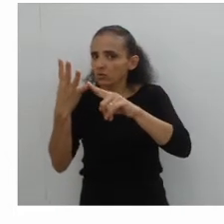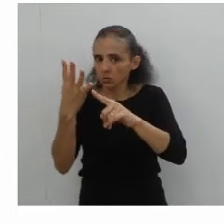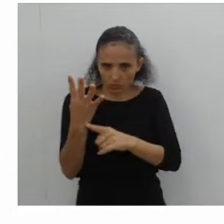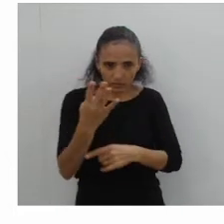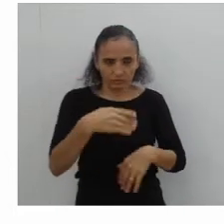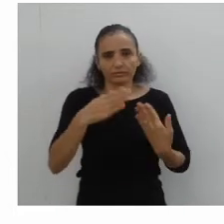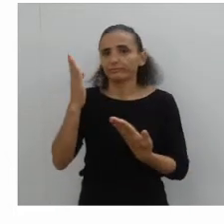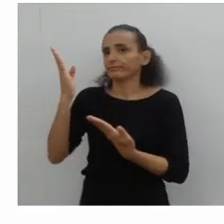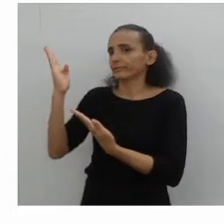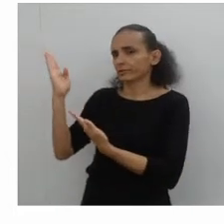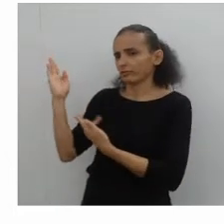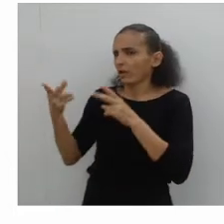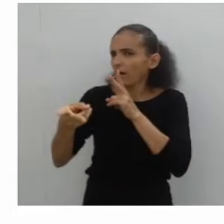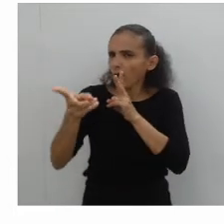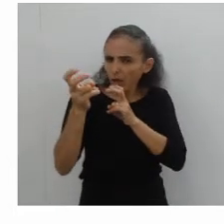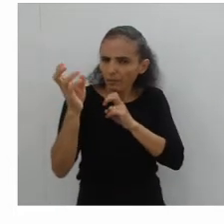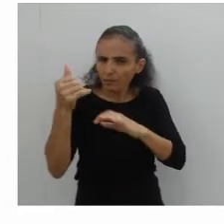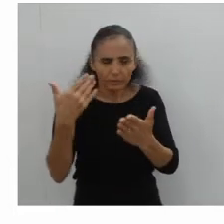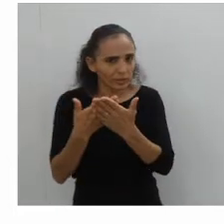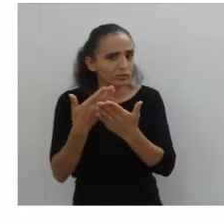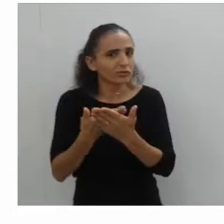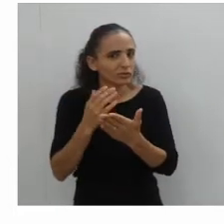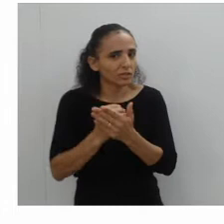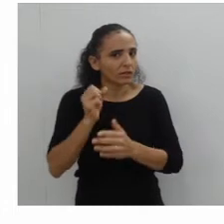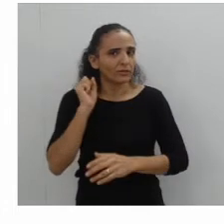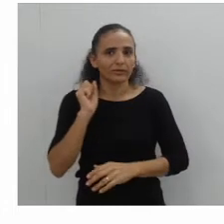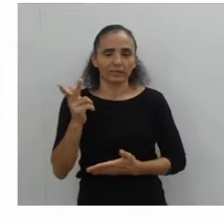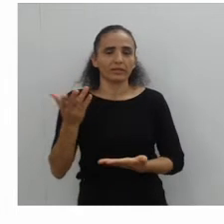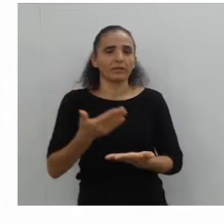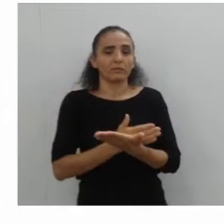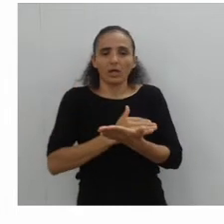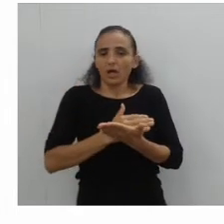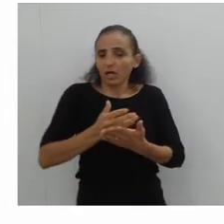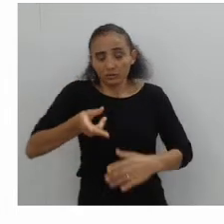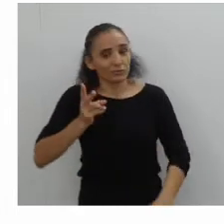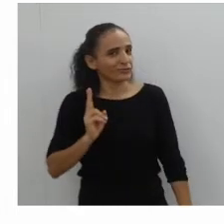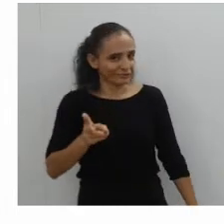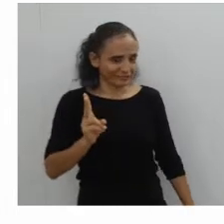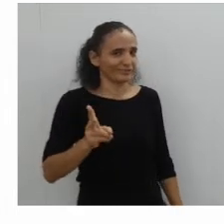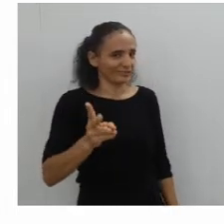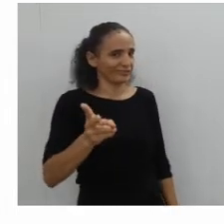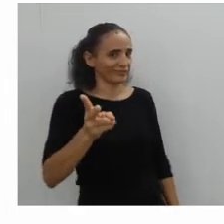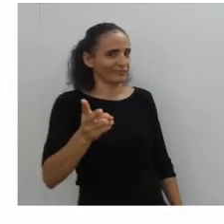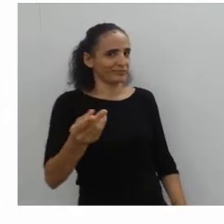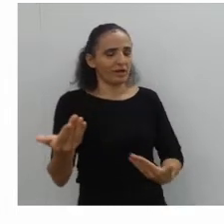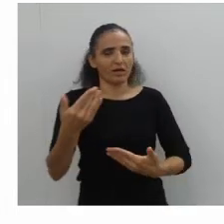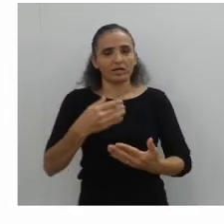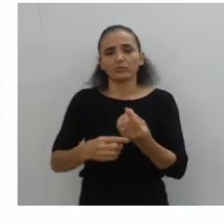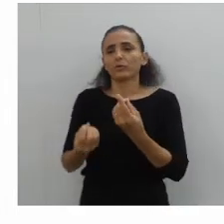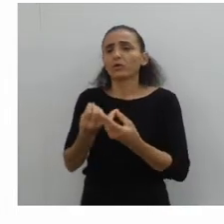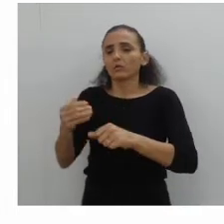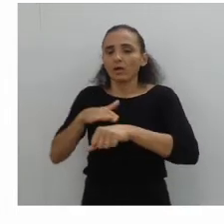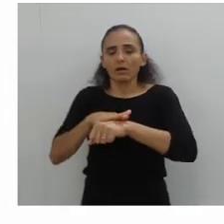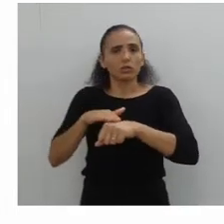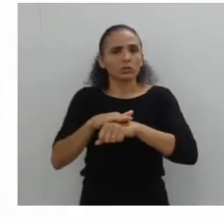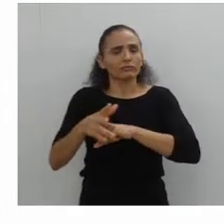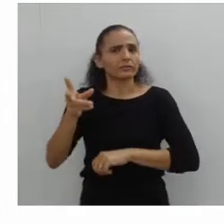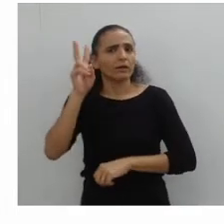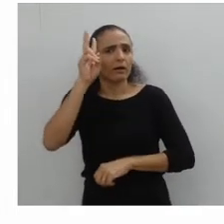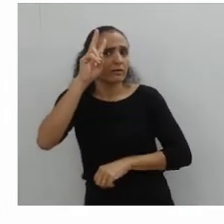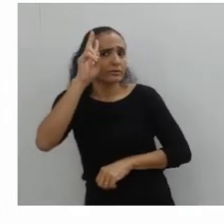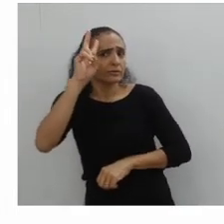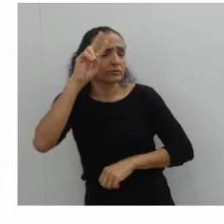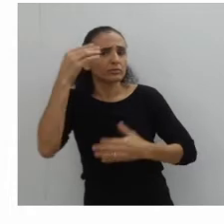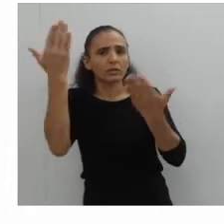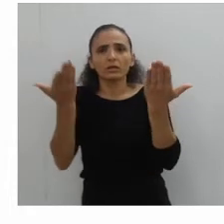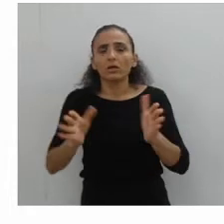de salão, esportivos e eletrônicos. Avançando, a gente entra na discussão de historicidade. Qual